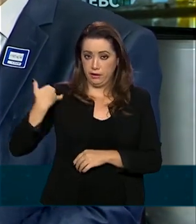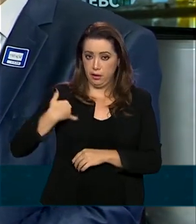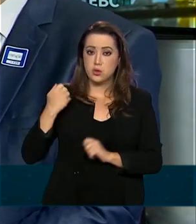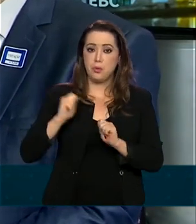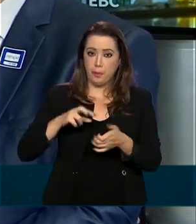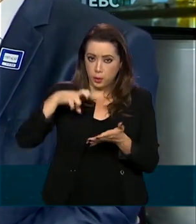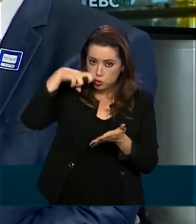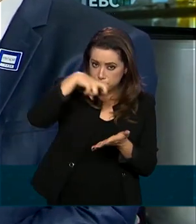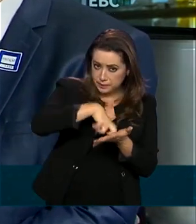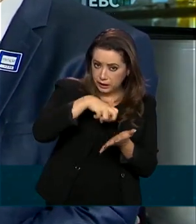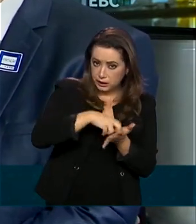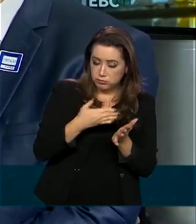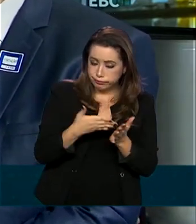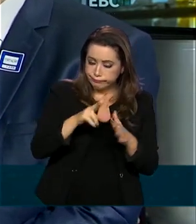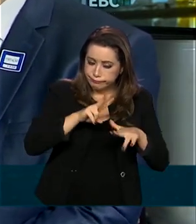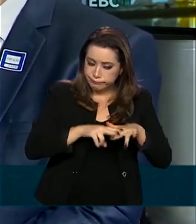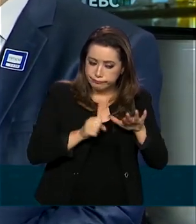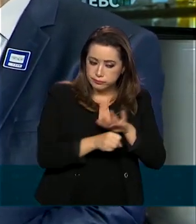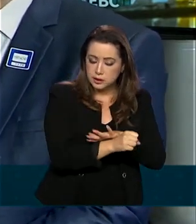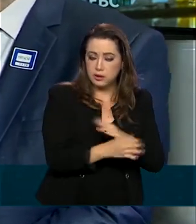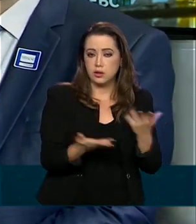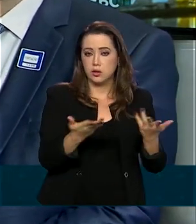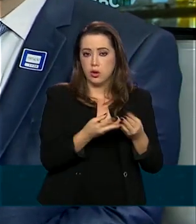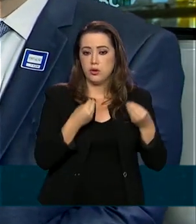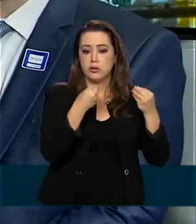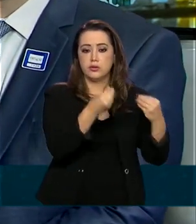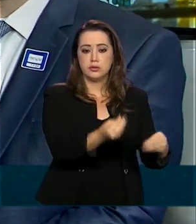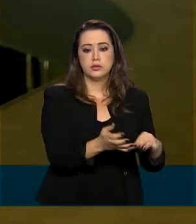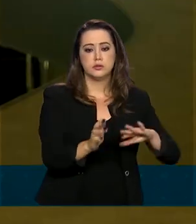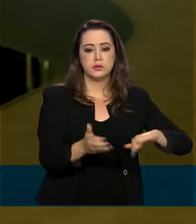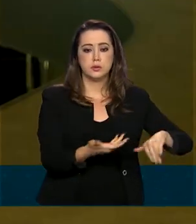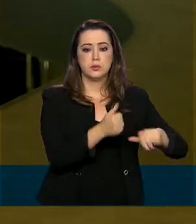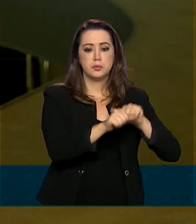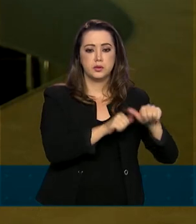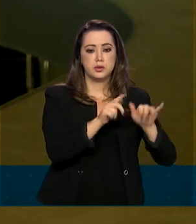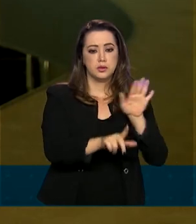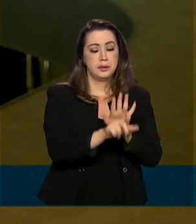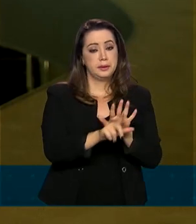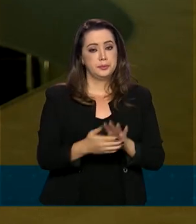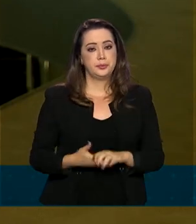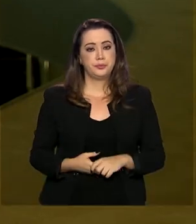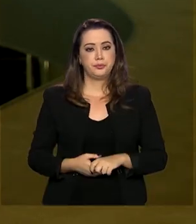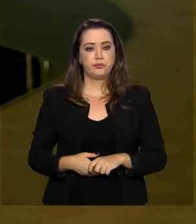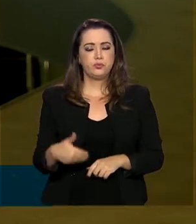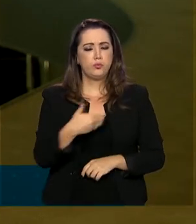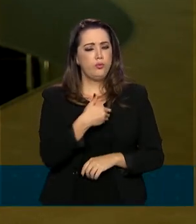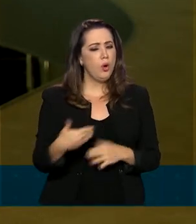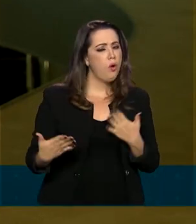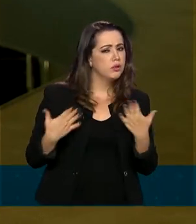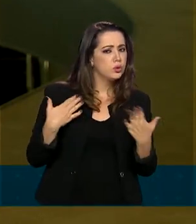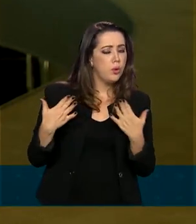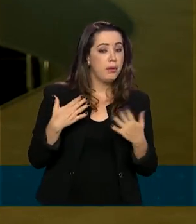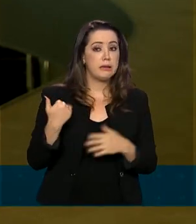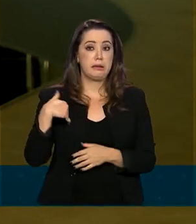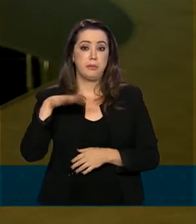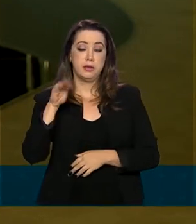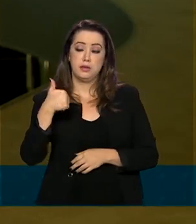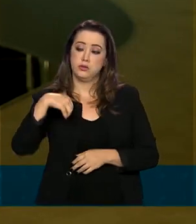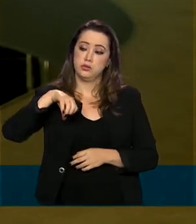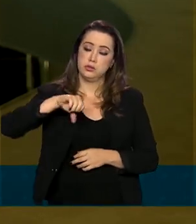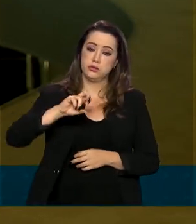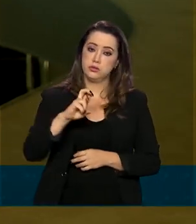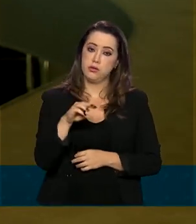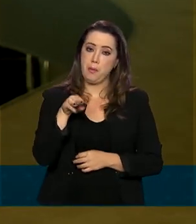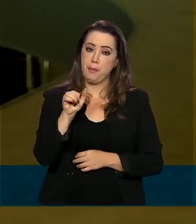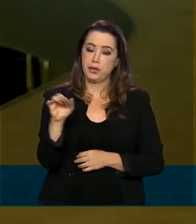o executivo encaminhando ao Congresso Nacional para essa alteração na lei. O governo calcula que mais de 125 bilhões de